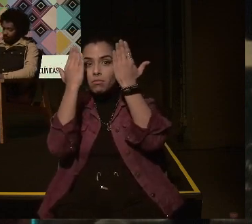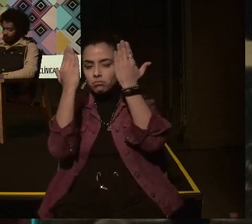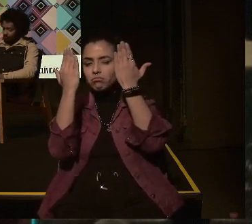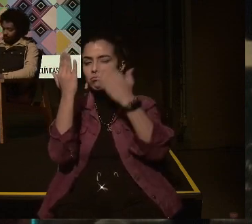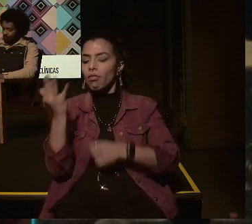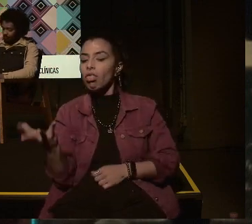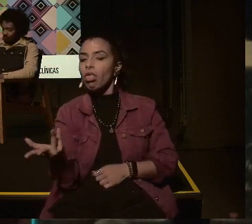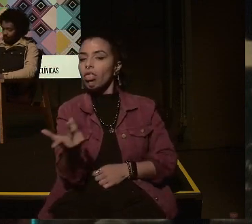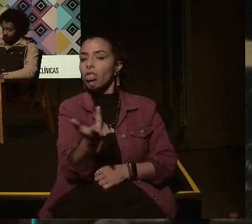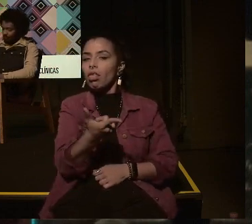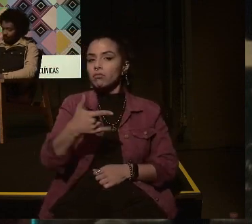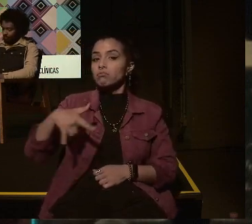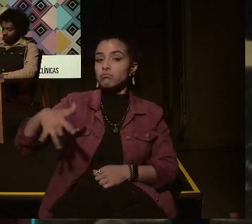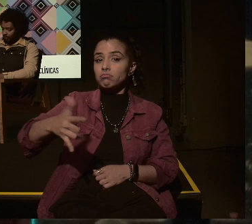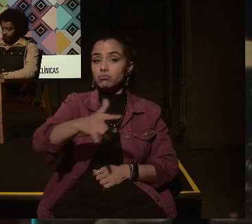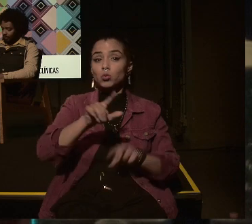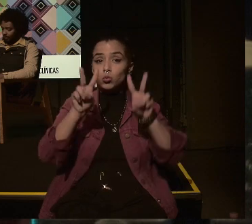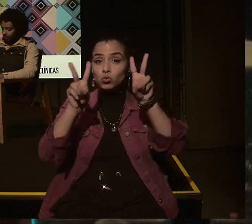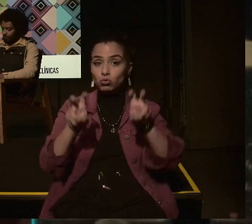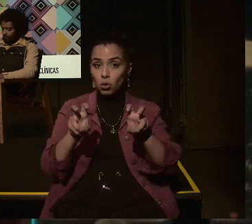do negro e da negra,